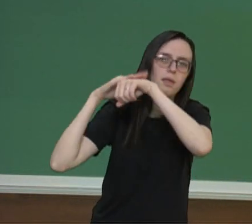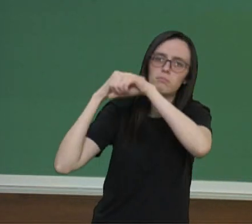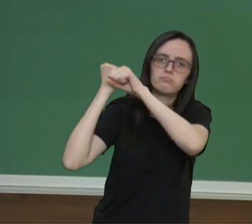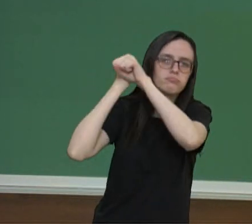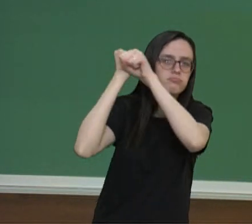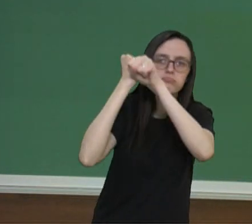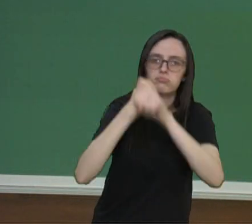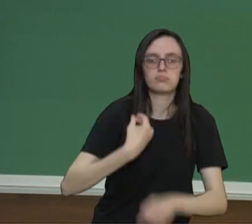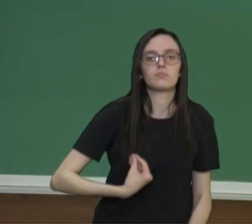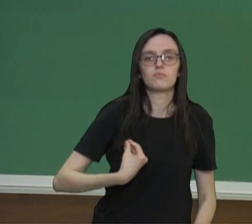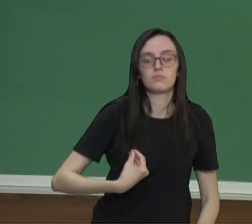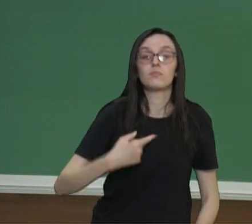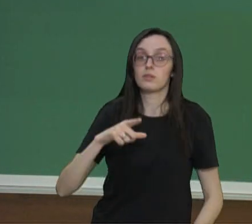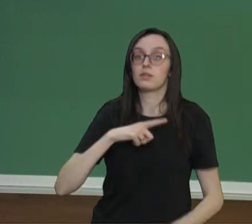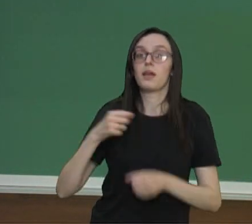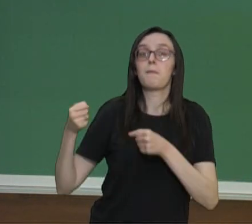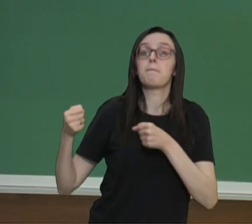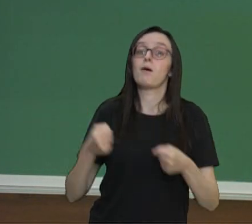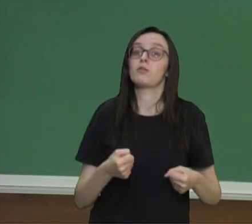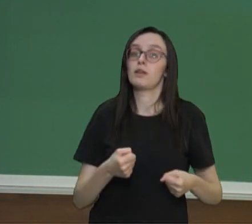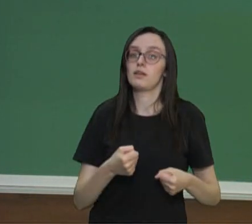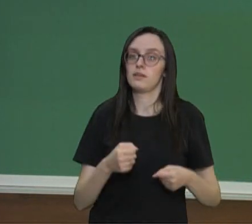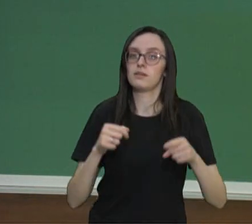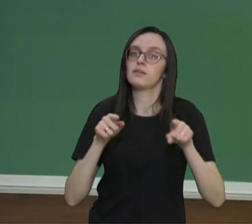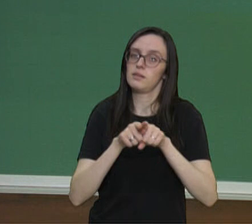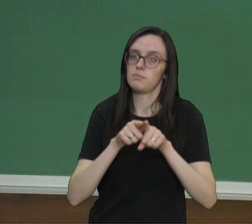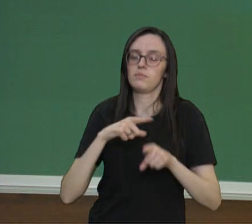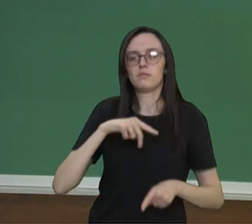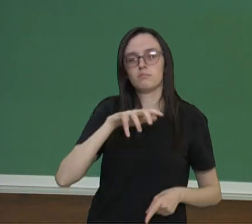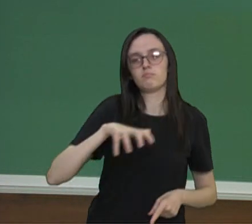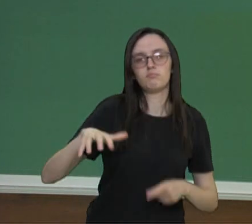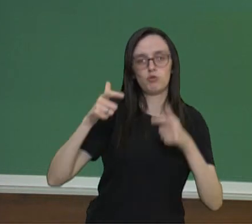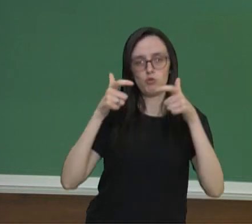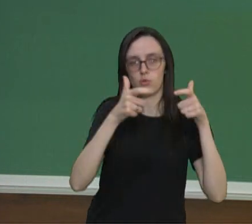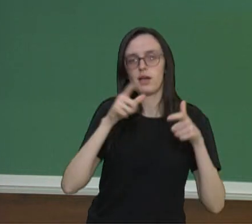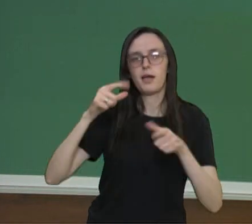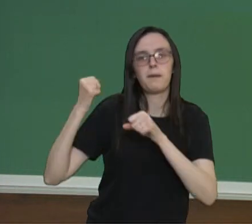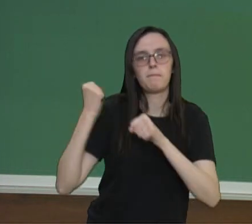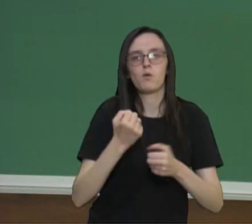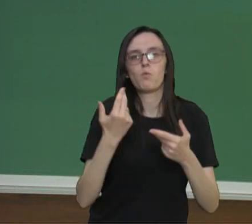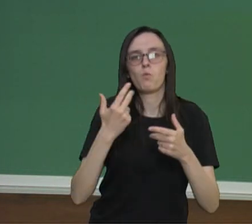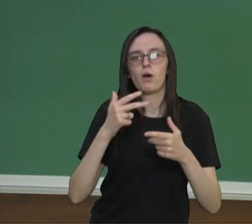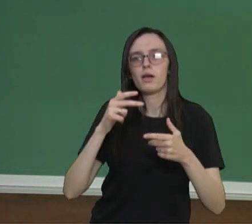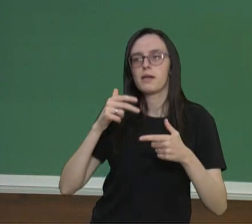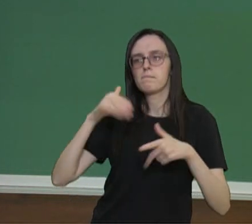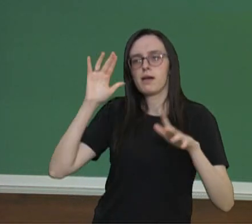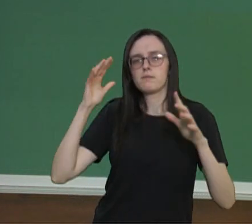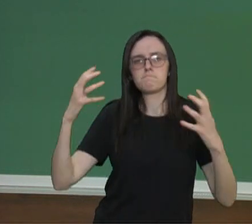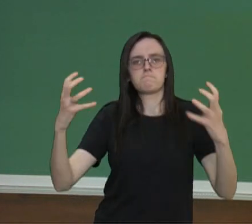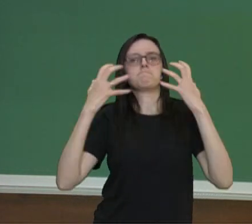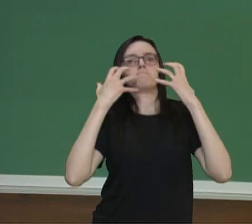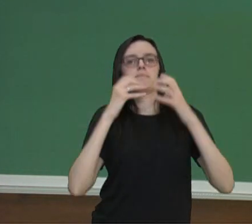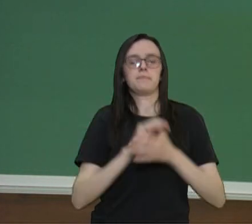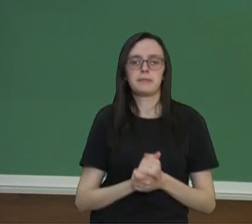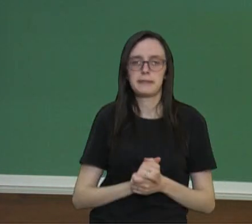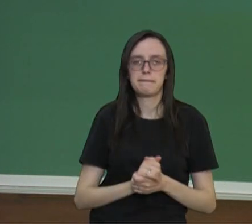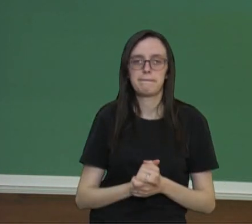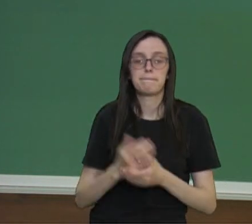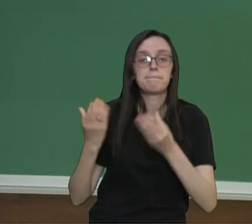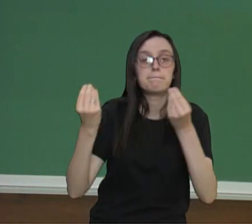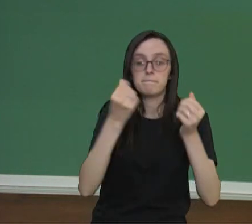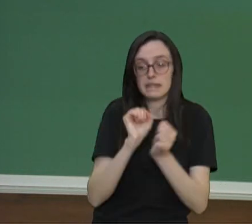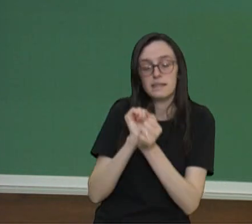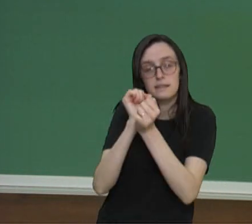existindo. Então há um certo poder desse Quilombo dos Palmares na região. Há um poder de atração do Quilombo dos Palmares. Muitos